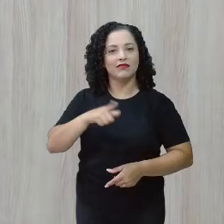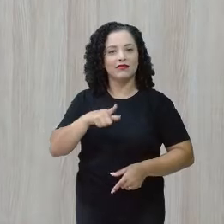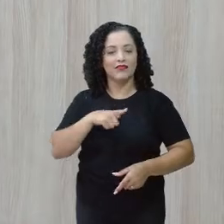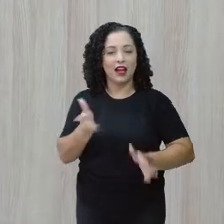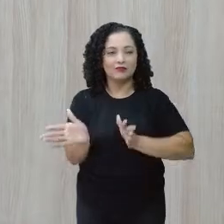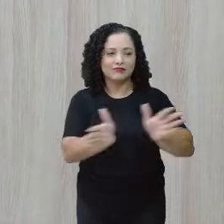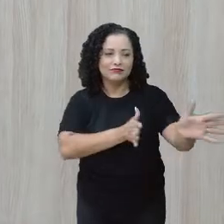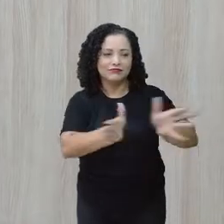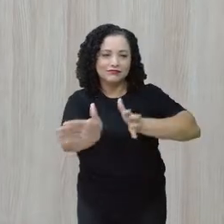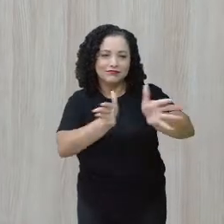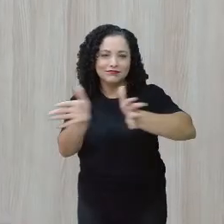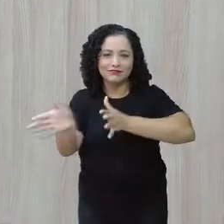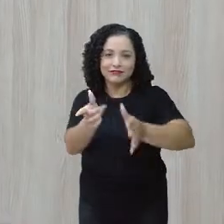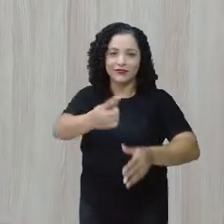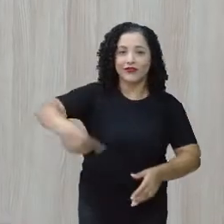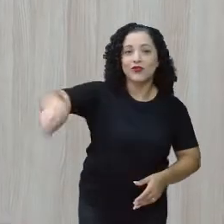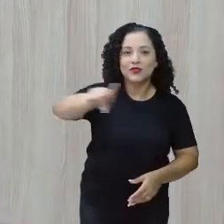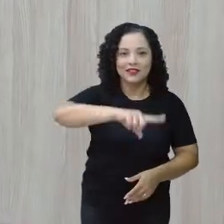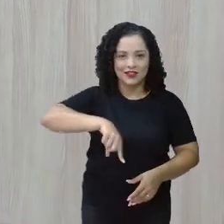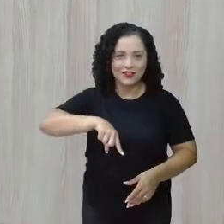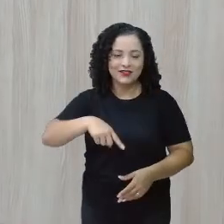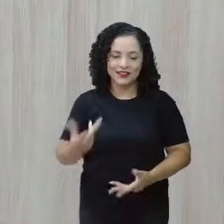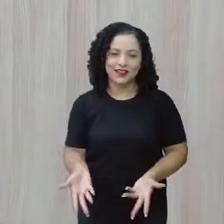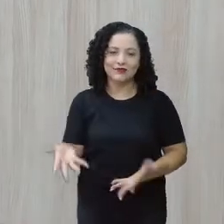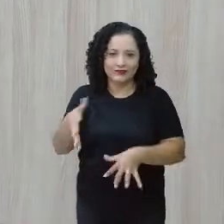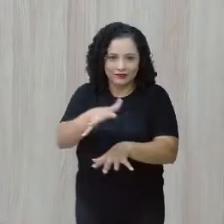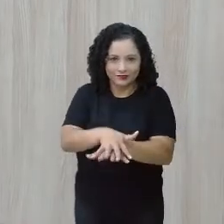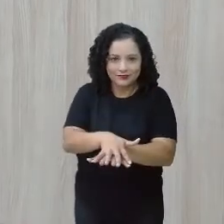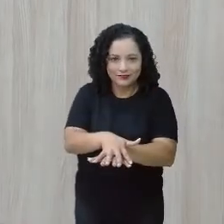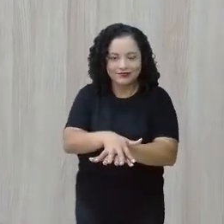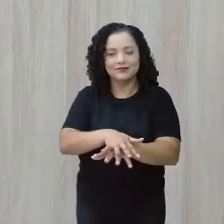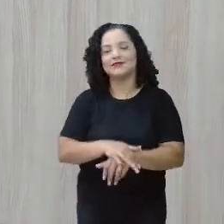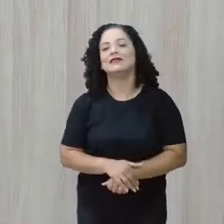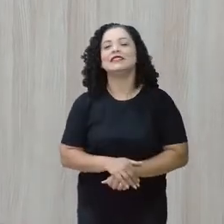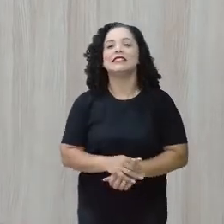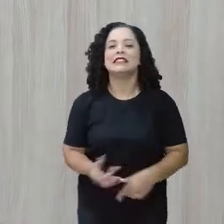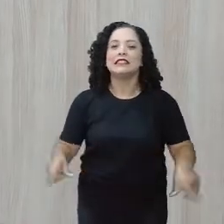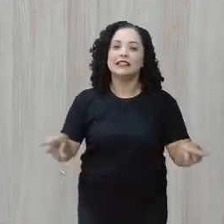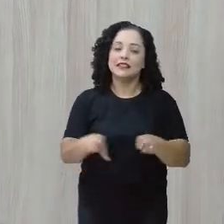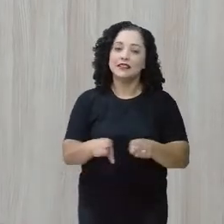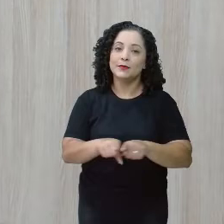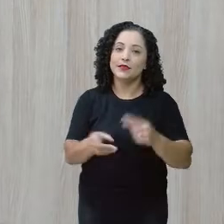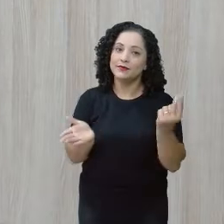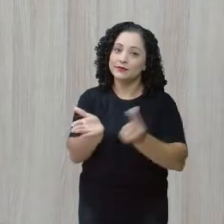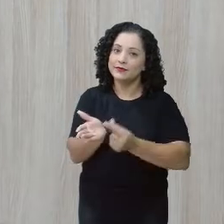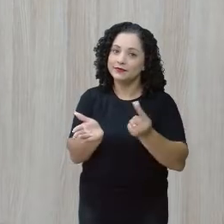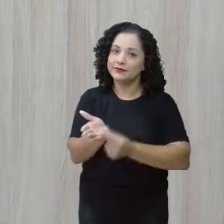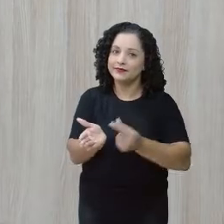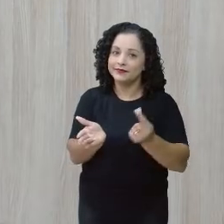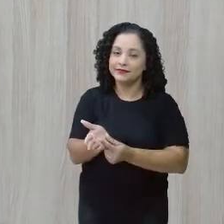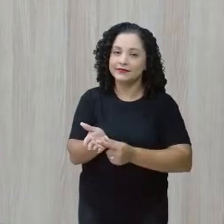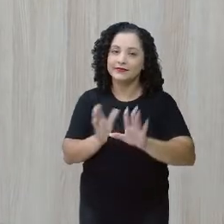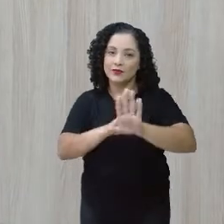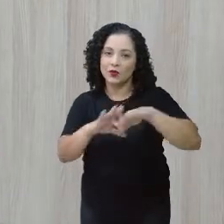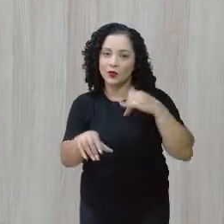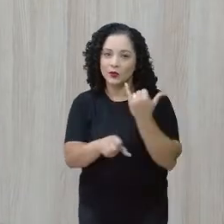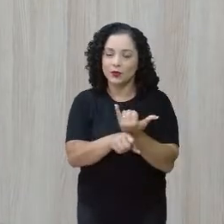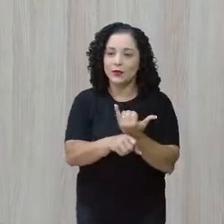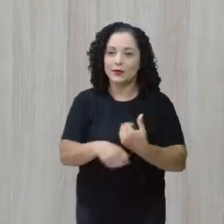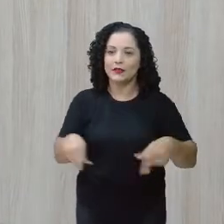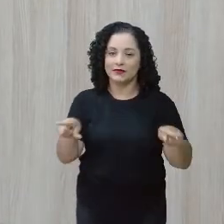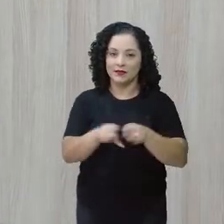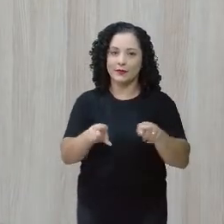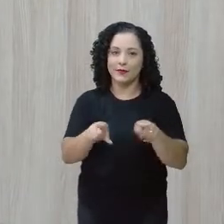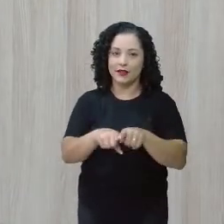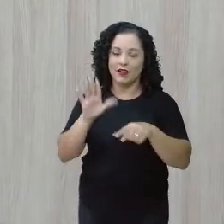cada vez mais, né, vocês da nossa aula. Então, aí, a questão do aplicativo, a questão do YouTube e também aí a